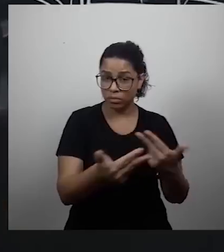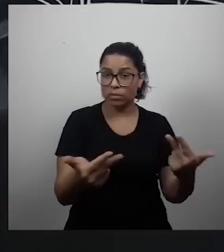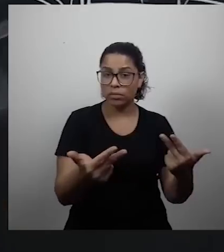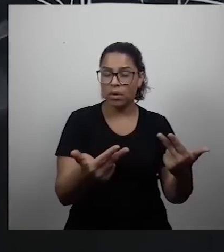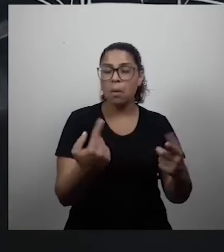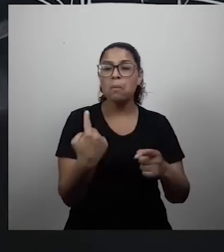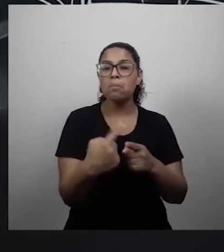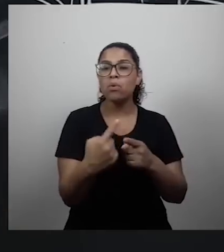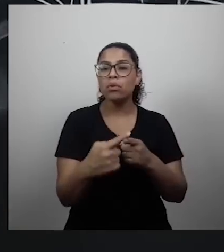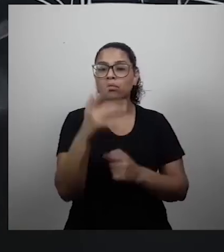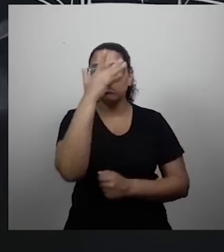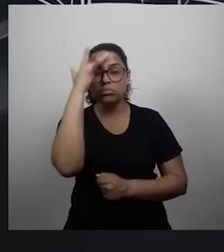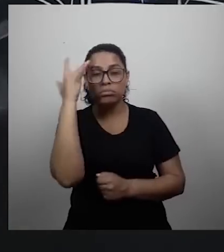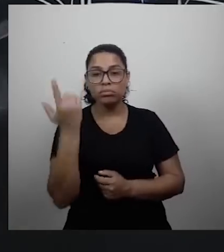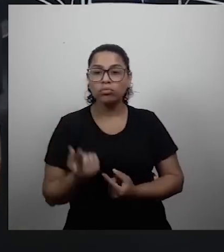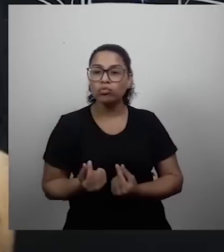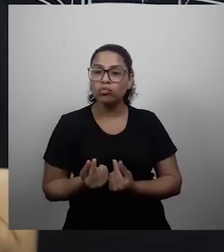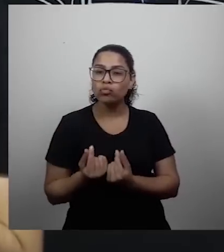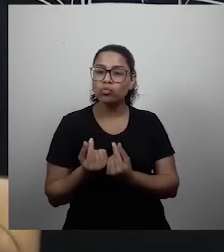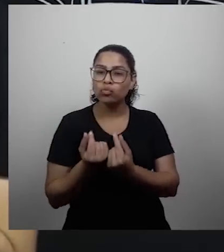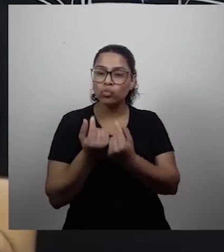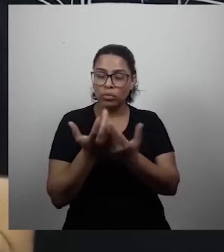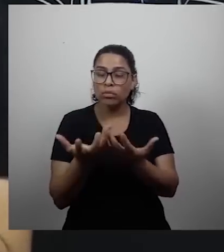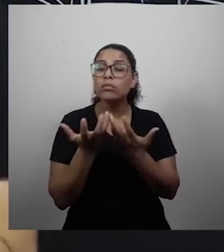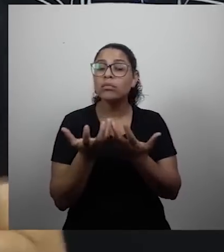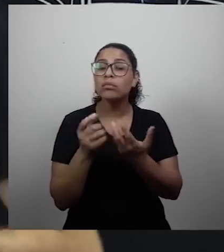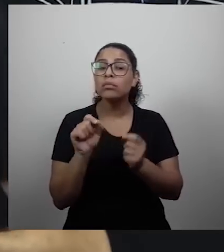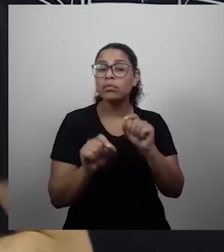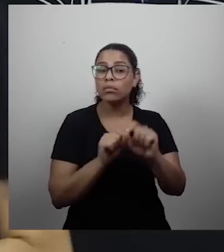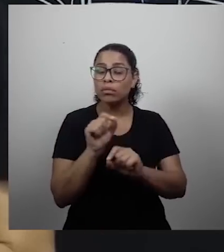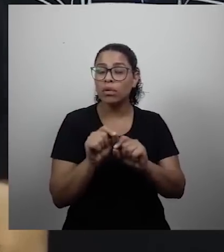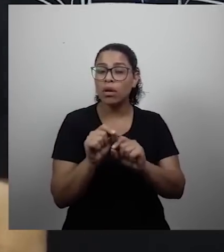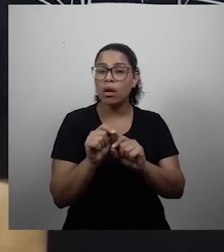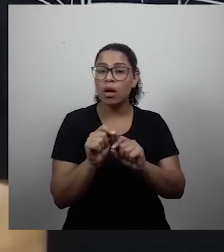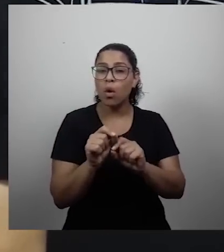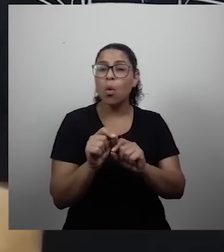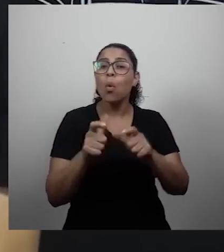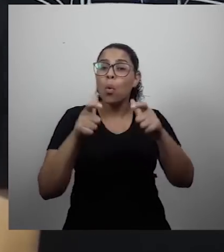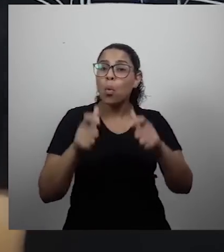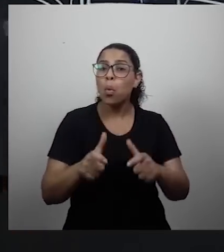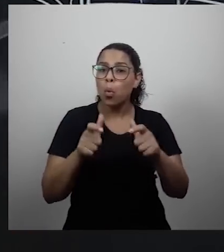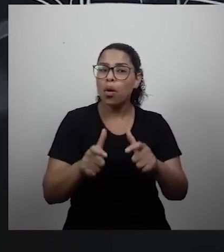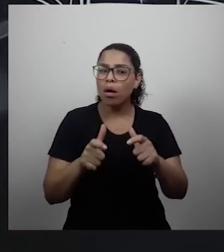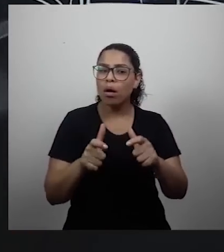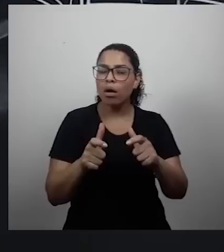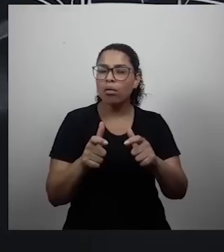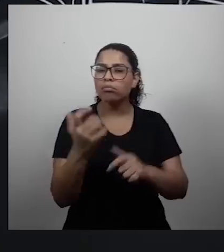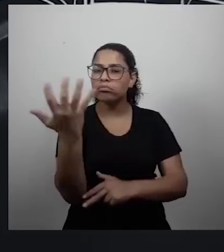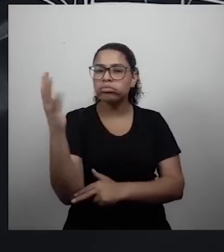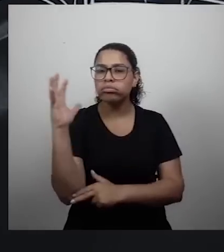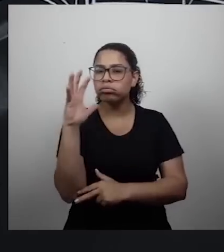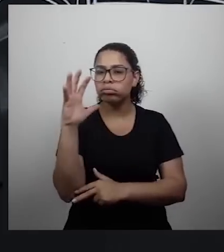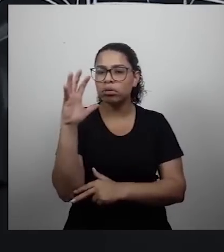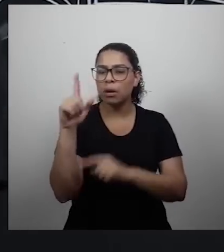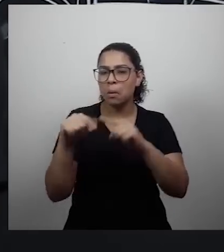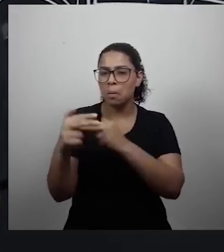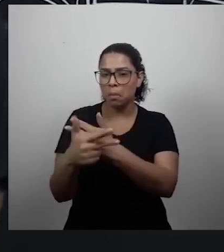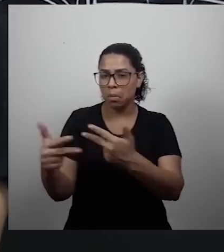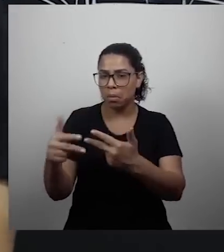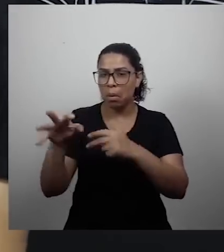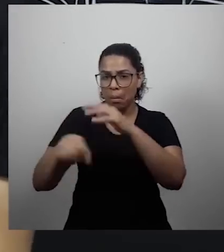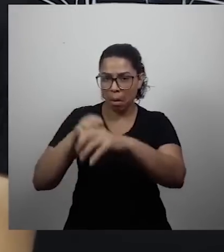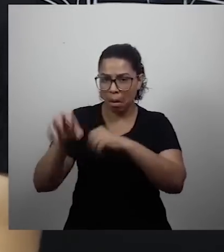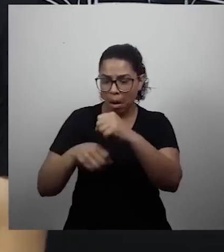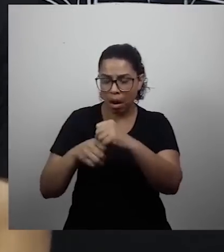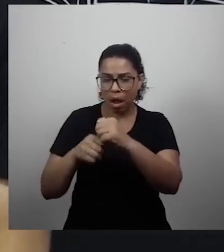em levar a matéria-prima até o local das fábricas, né? E para isso se constrói, por exemplo, ferrovias, que é um meio de transporte que surge